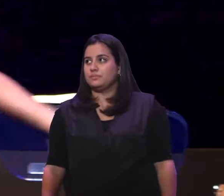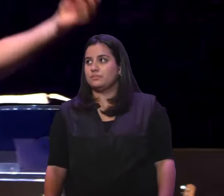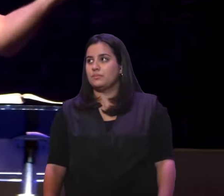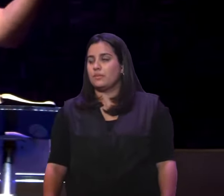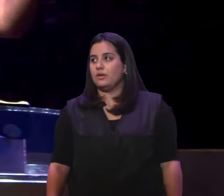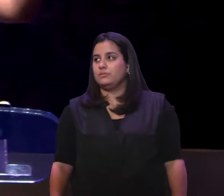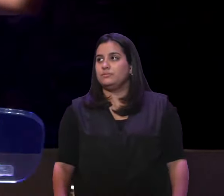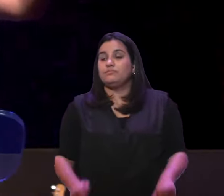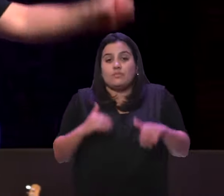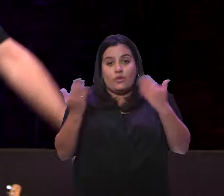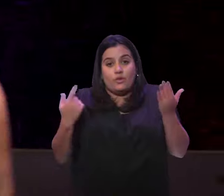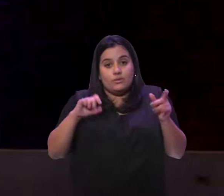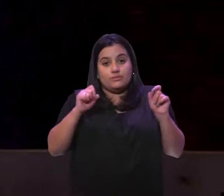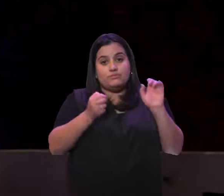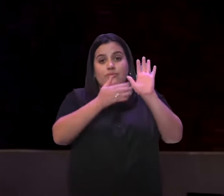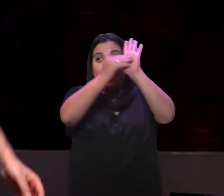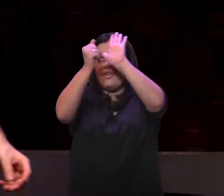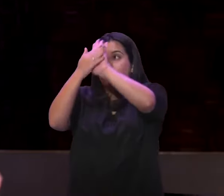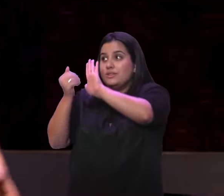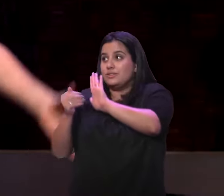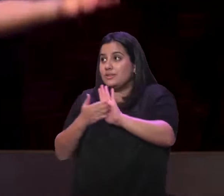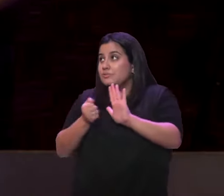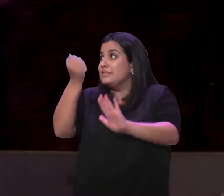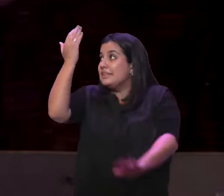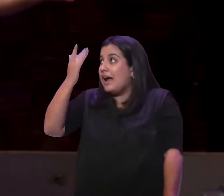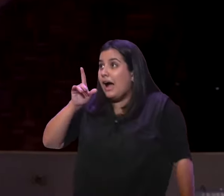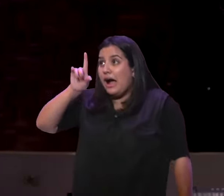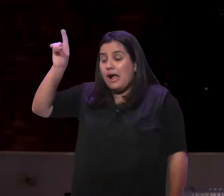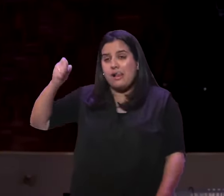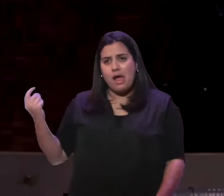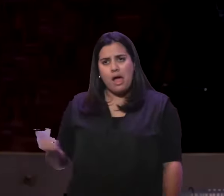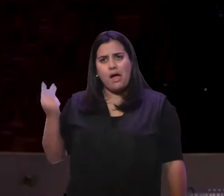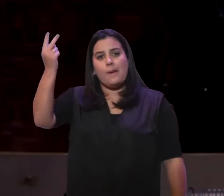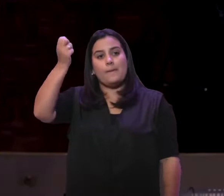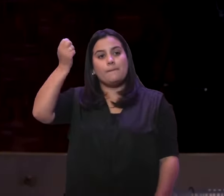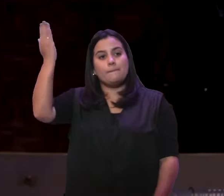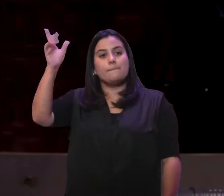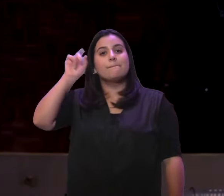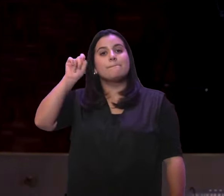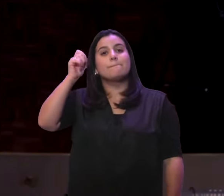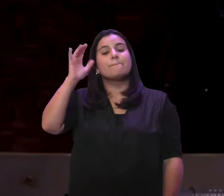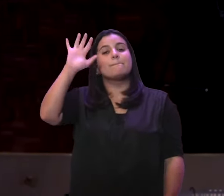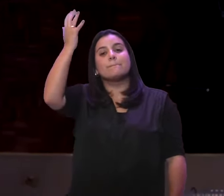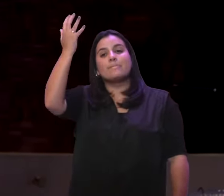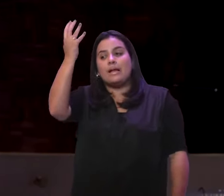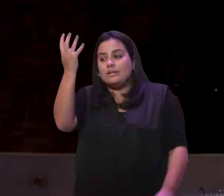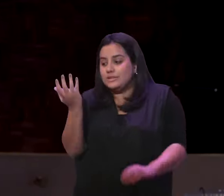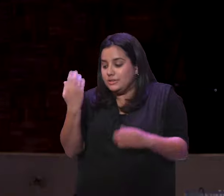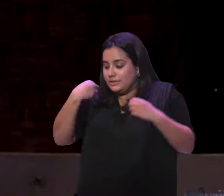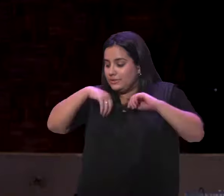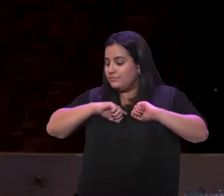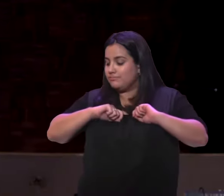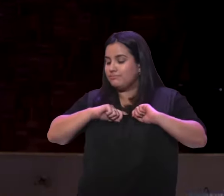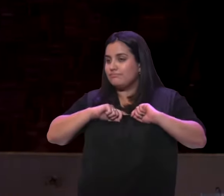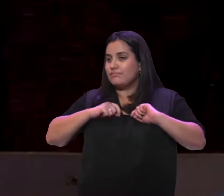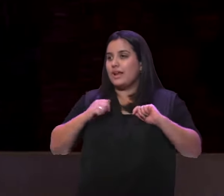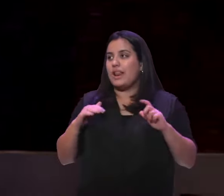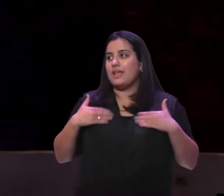Quando nós valorizamos a presença de Deus, a alegria começa a tomar conta de nós.